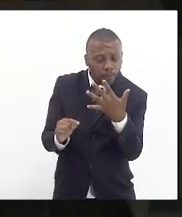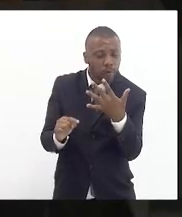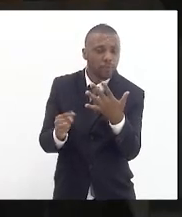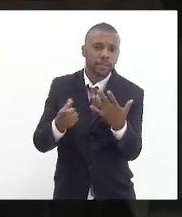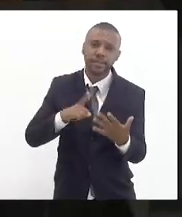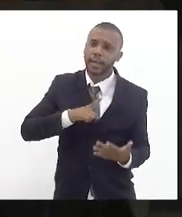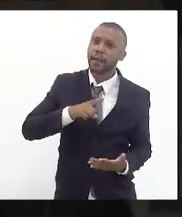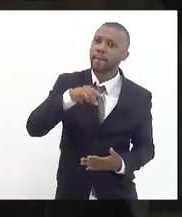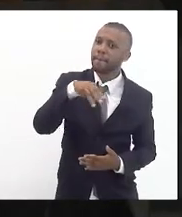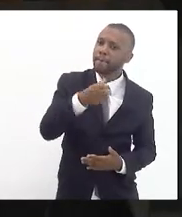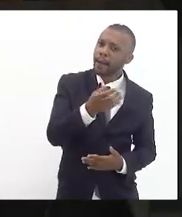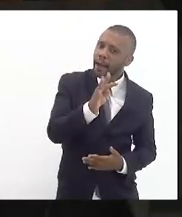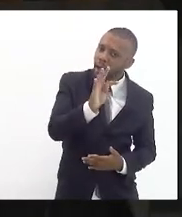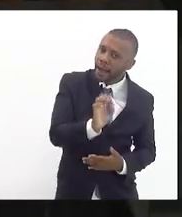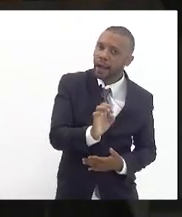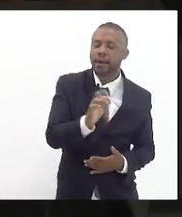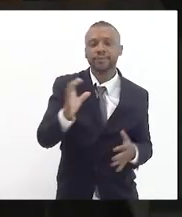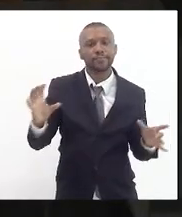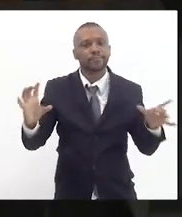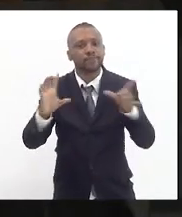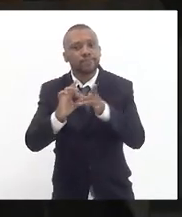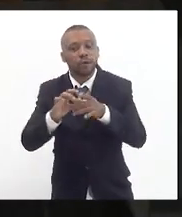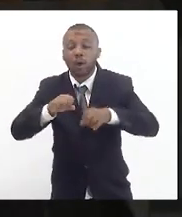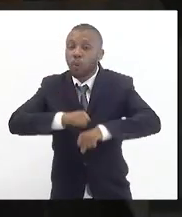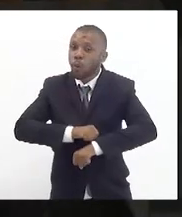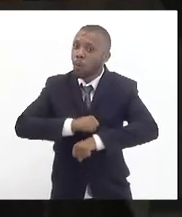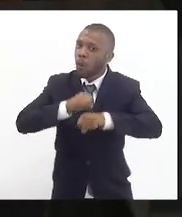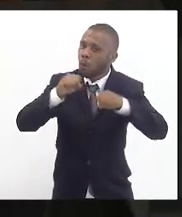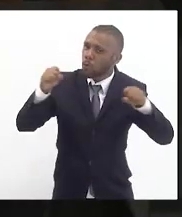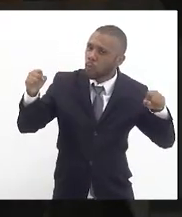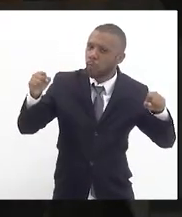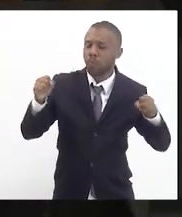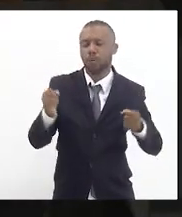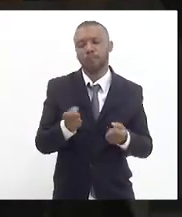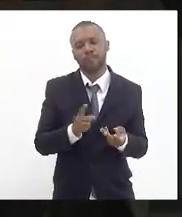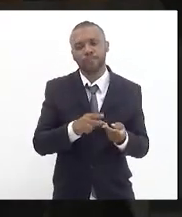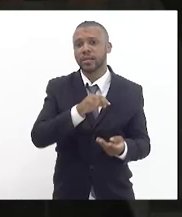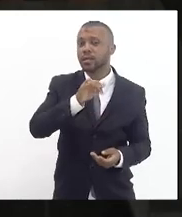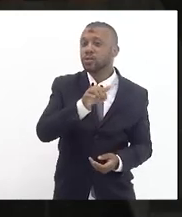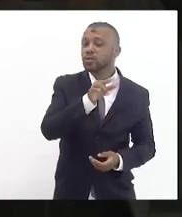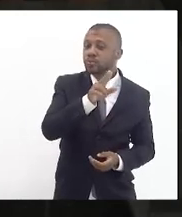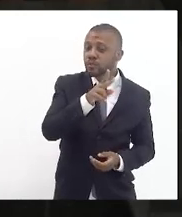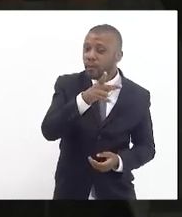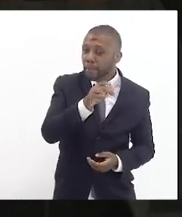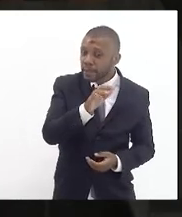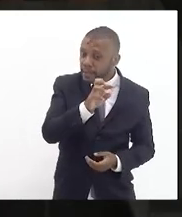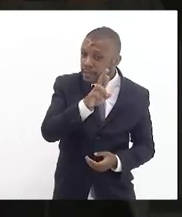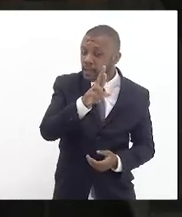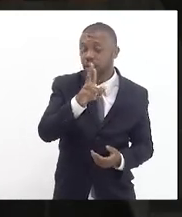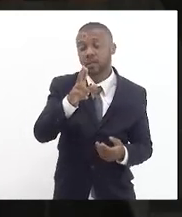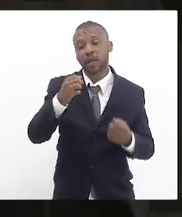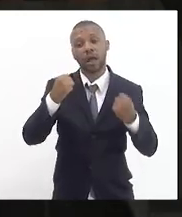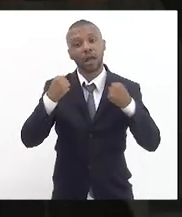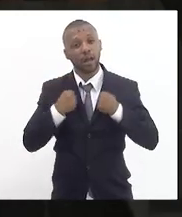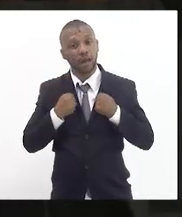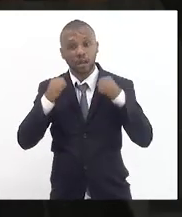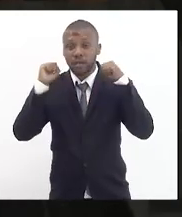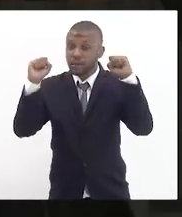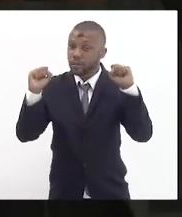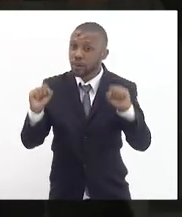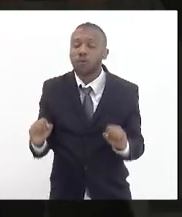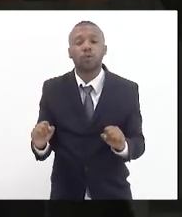para Marte aí fazer relação com algum passa para Júpiter faz a inalação com Xangô e por aí